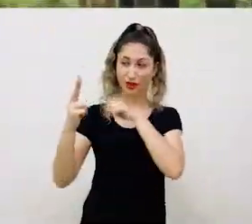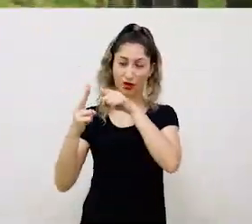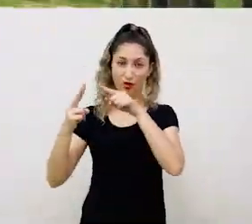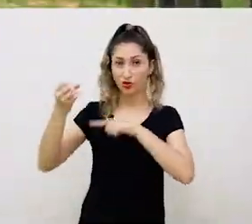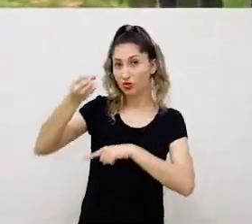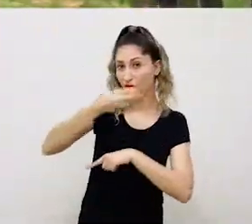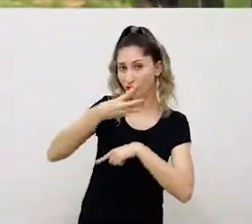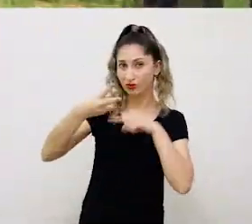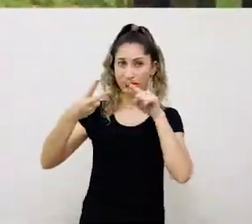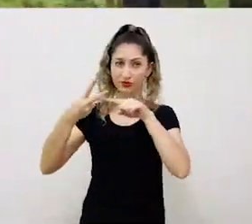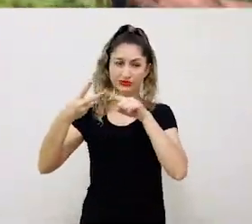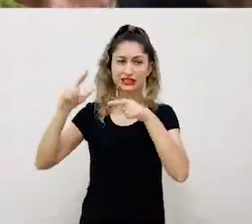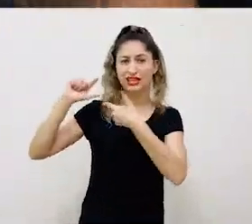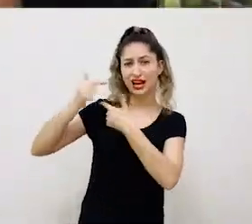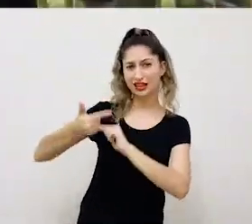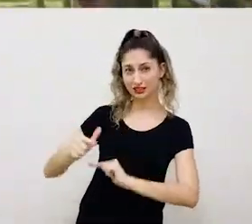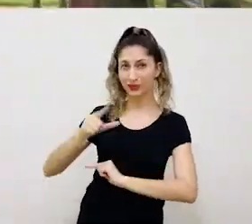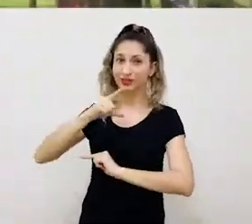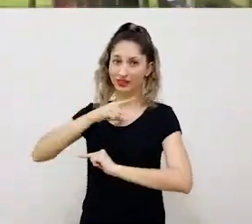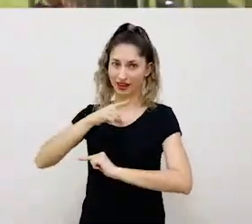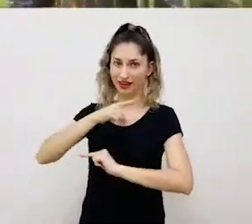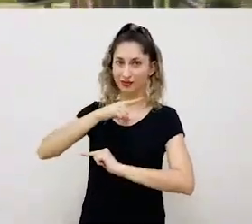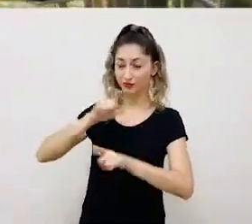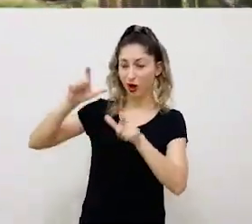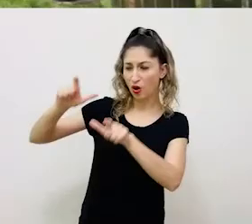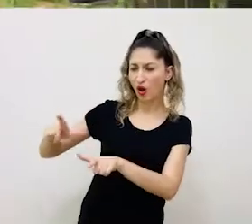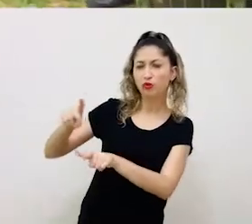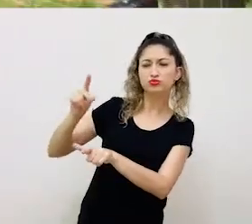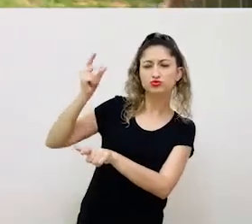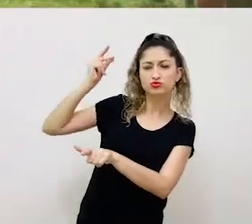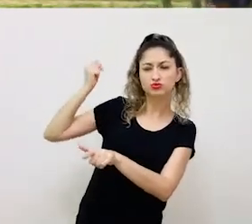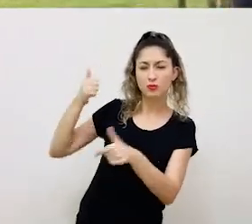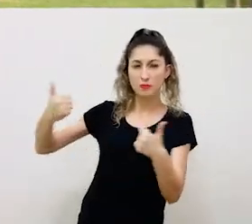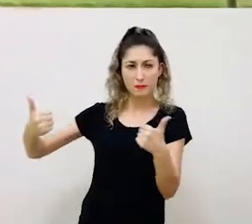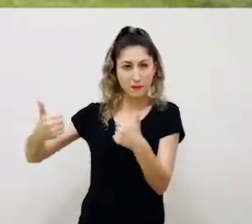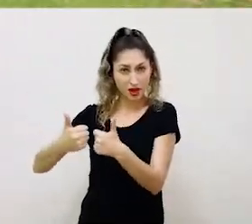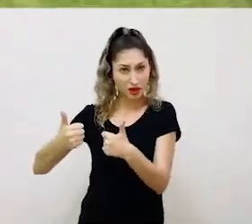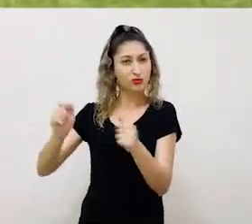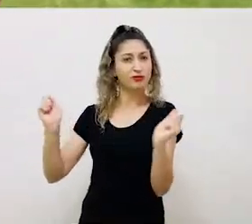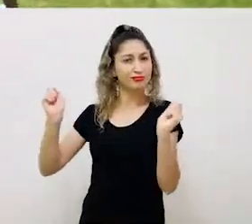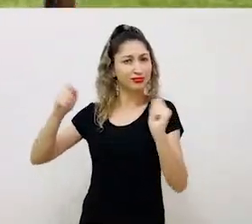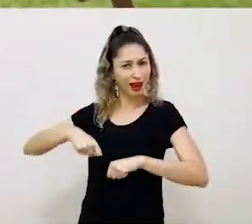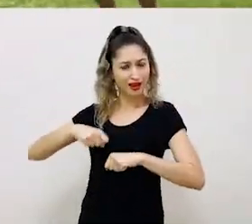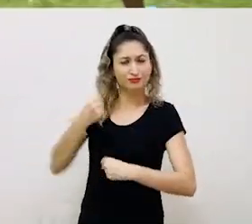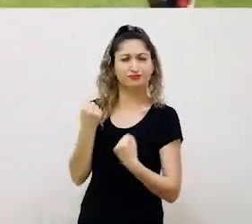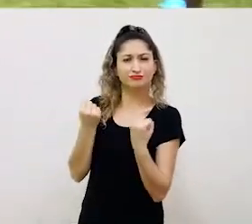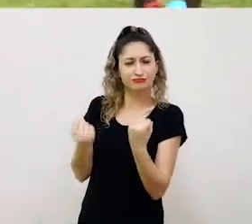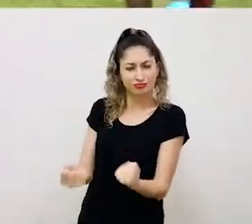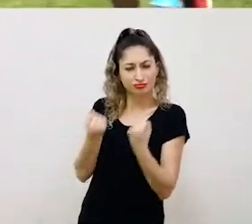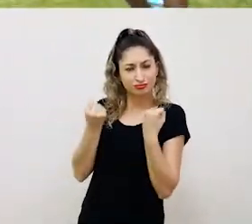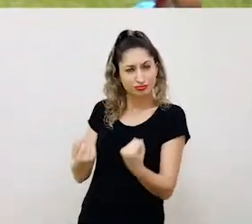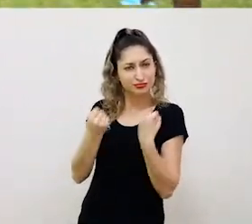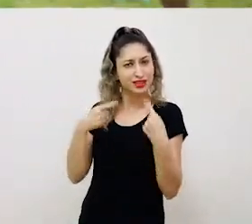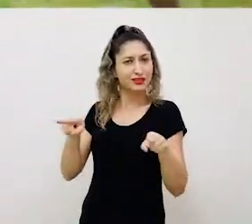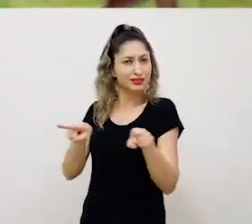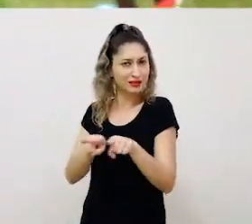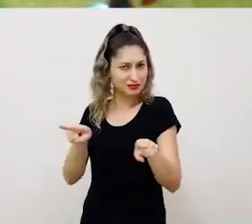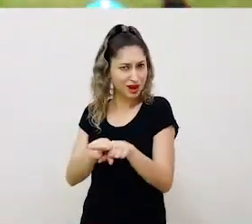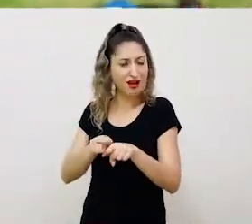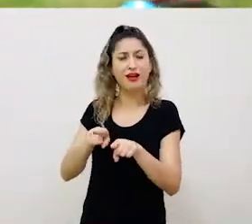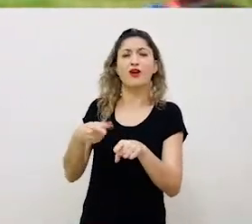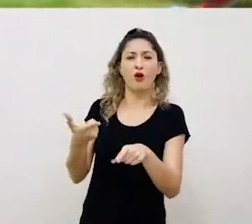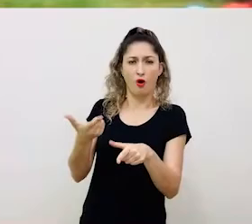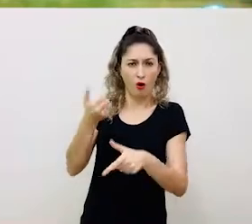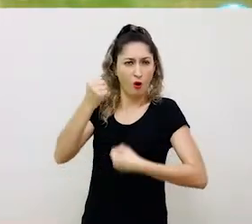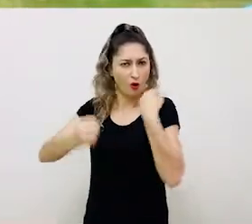Pampulha, tradição e modernidade convivem lado a lado. Pertinho do patrimônio histórico tombado pela Unesco, é possível praticar